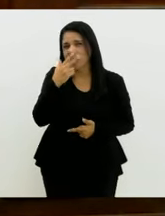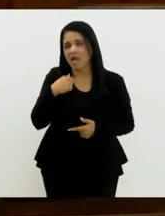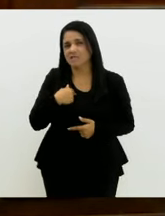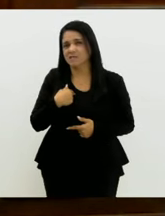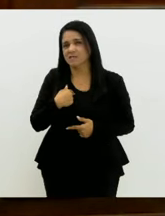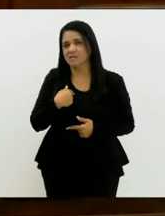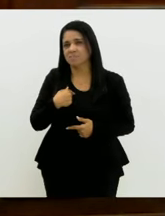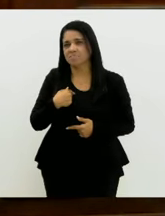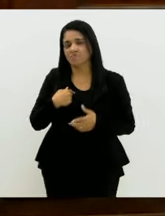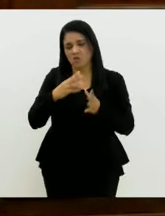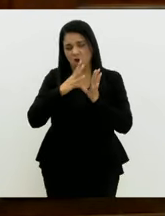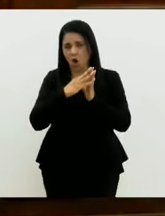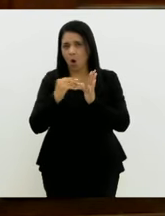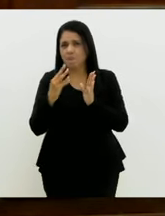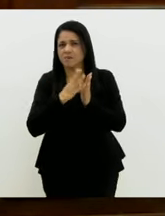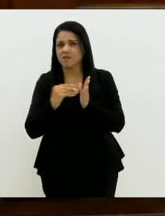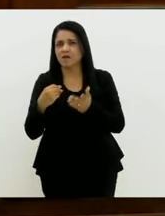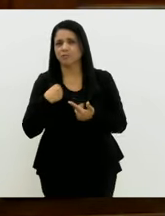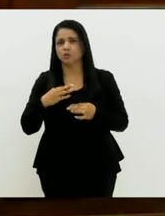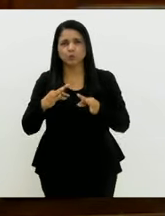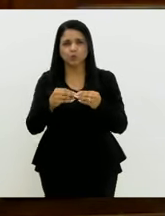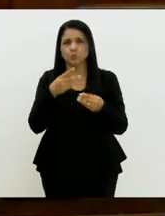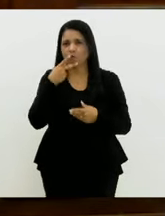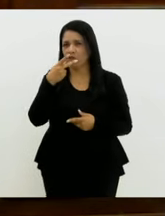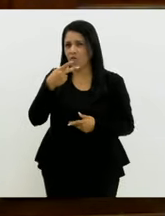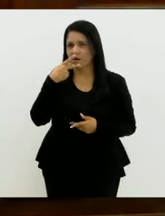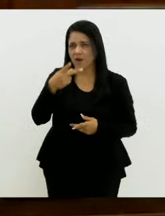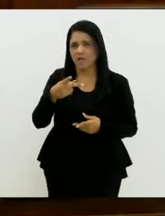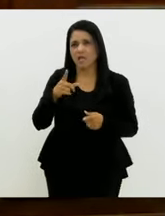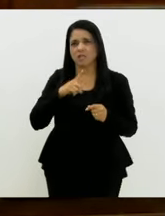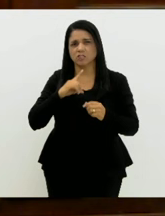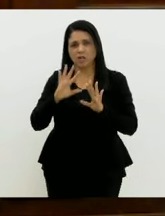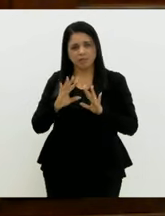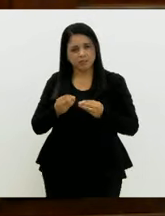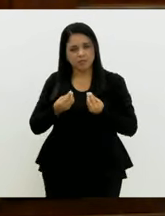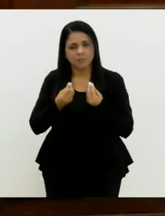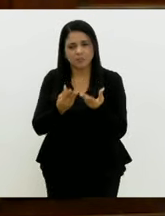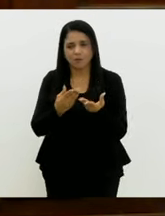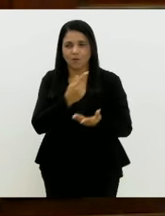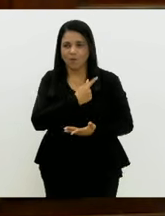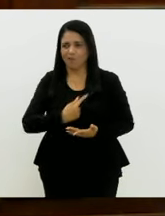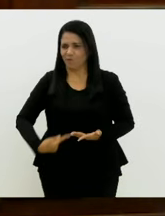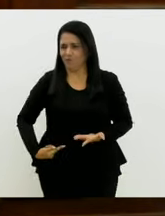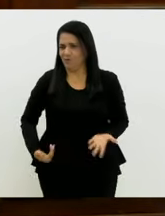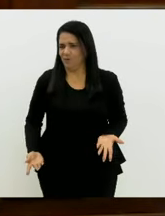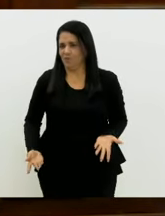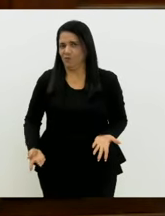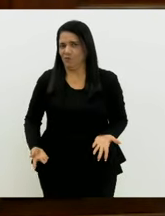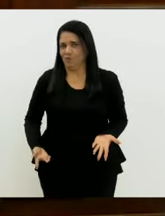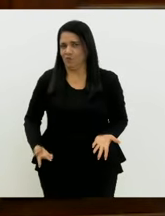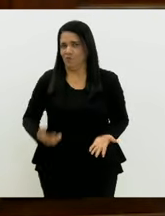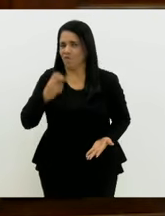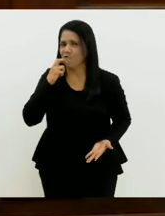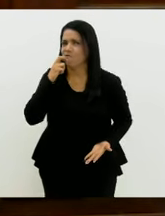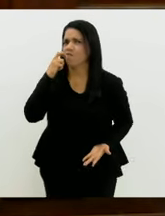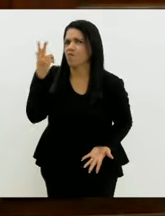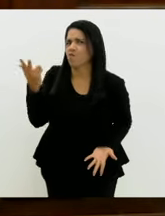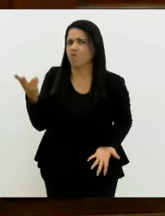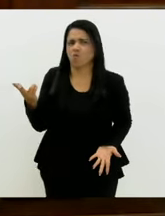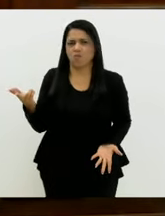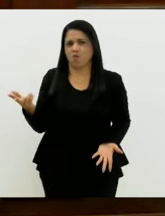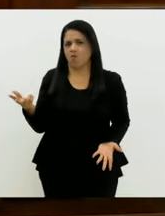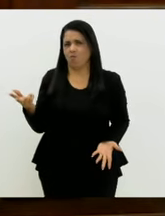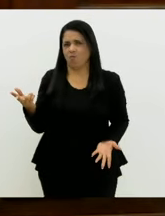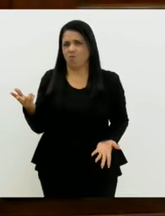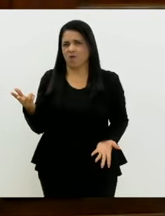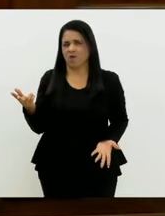nós falamos, dizendo que agora tem a solução, que entregou o governador. É uma vergonha lastimável as